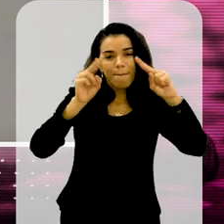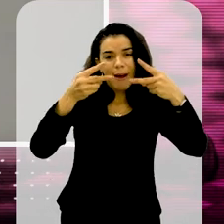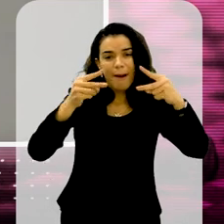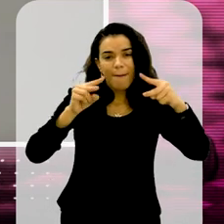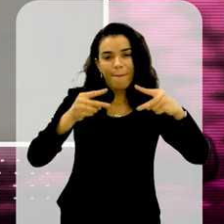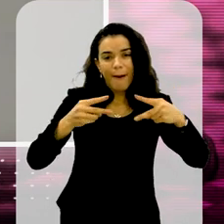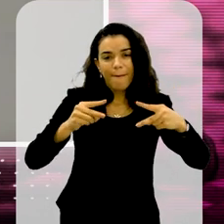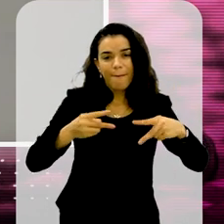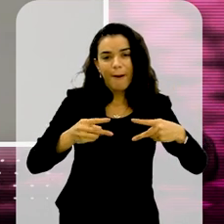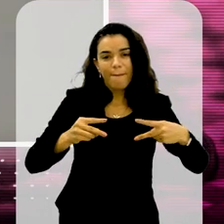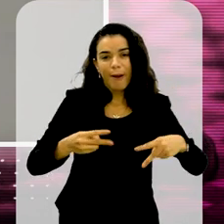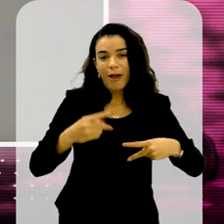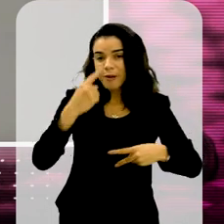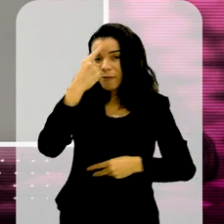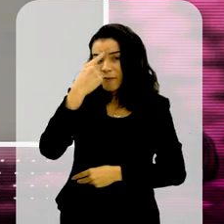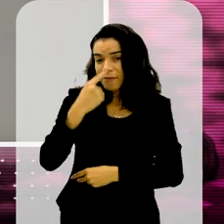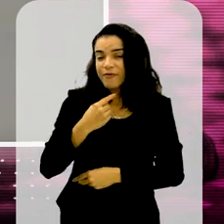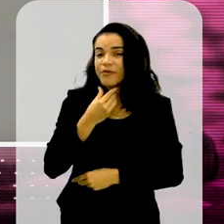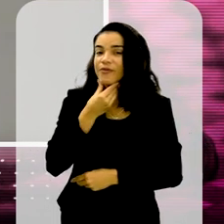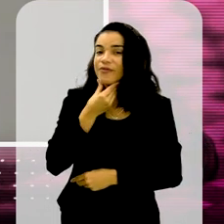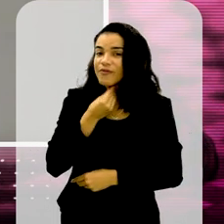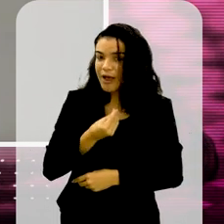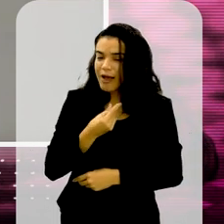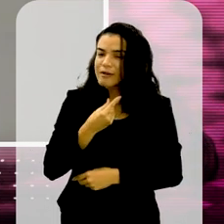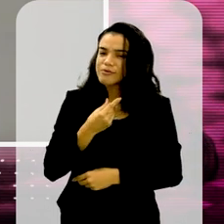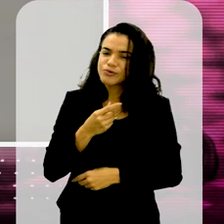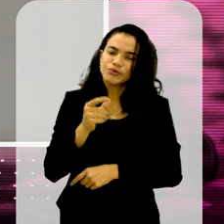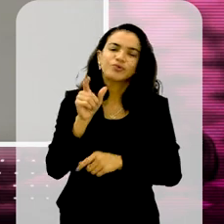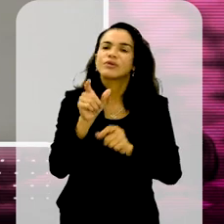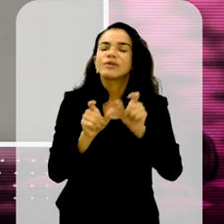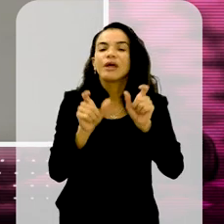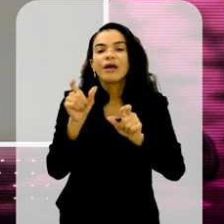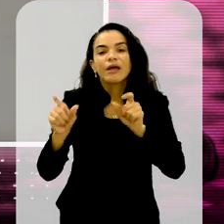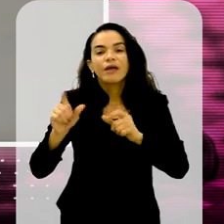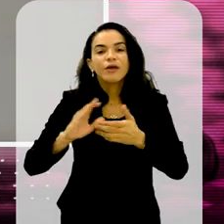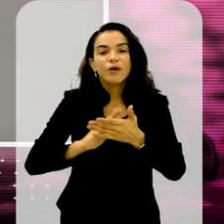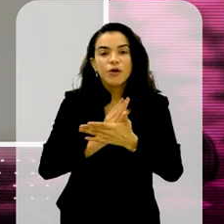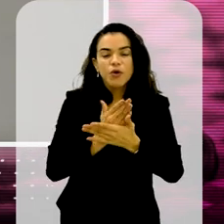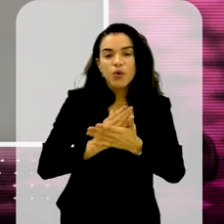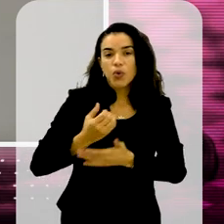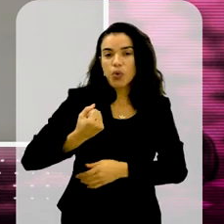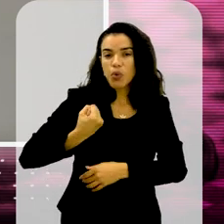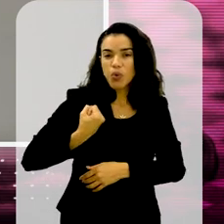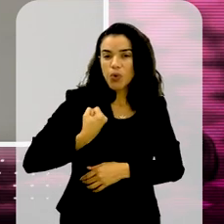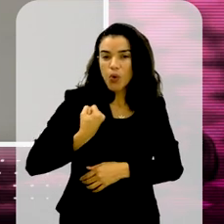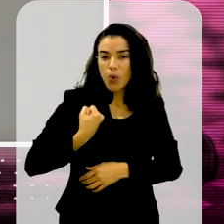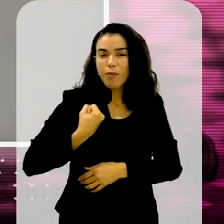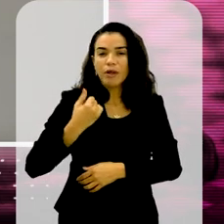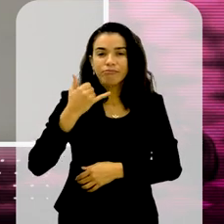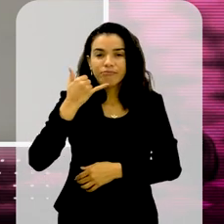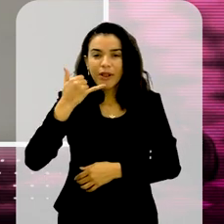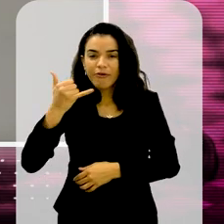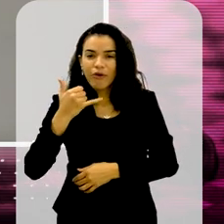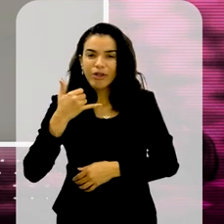dos perfis desses sujeitos que estão te incomodando, citando os números dos telefones e por aí vai.